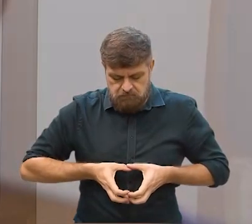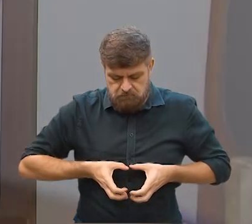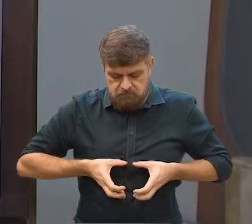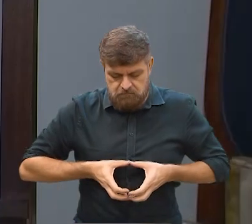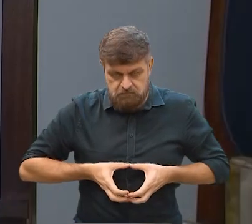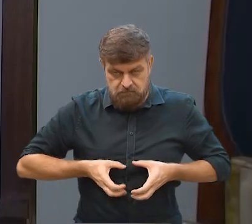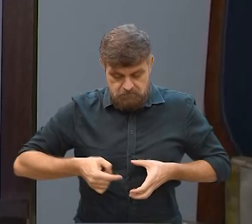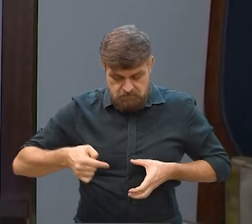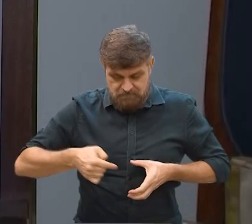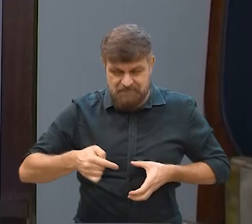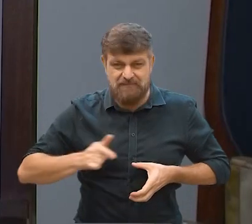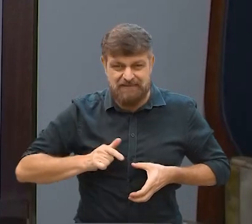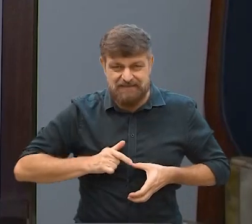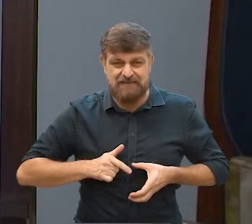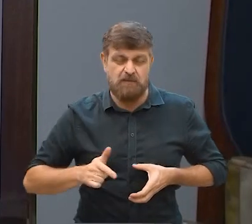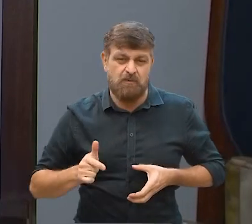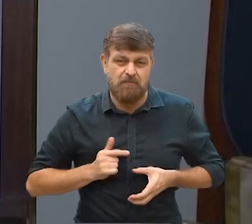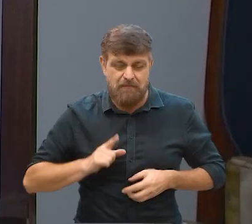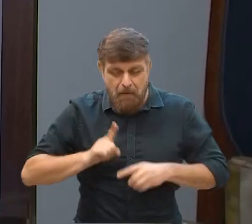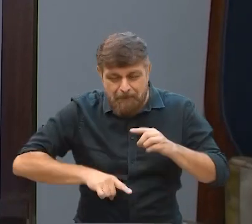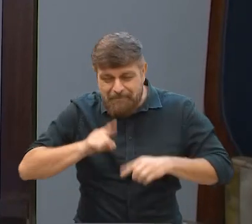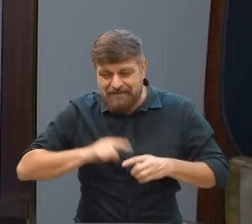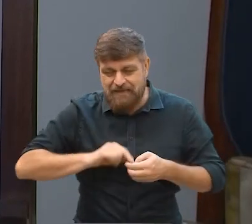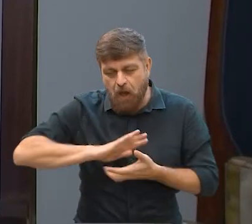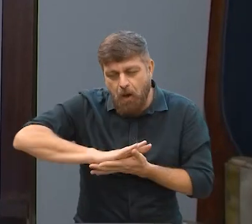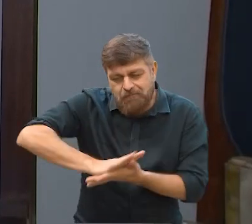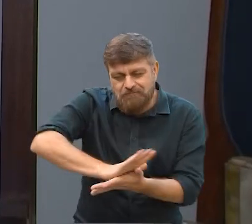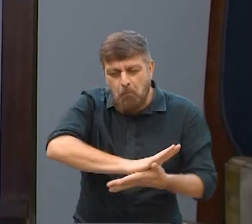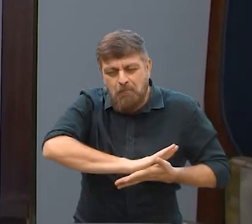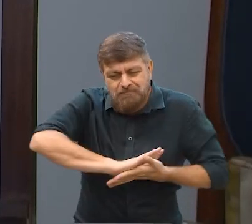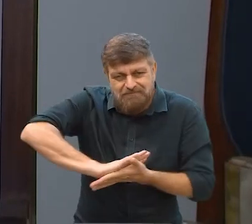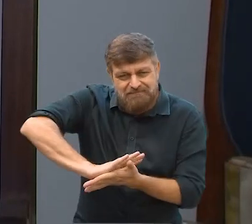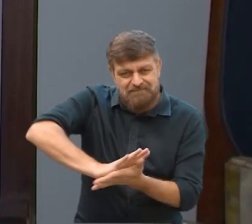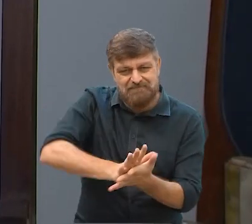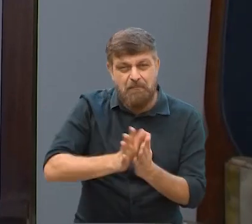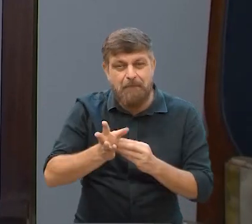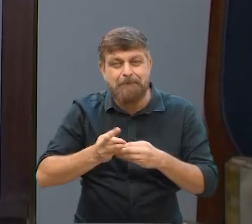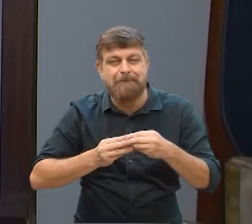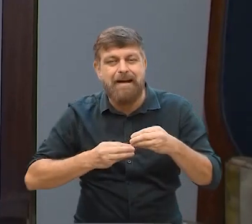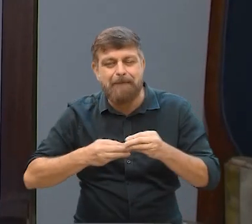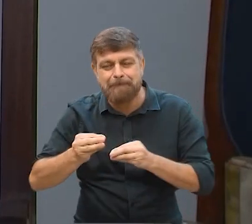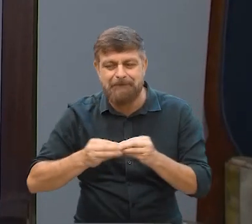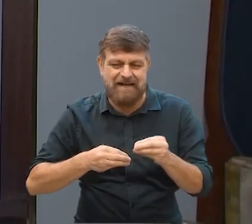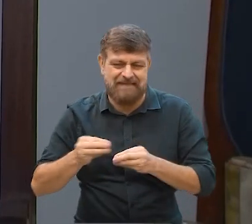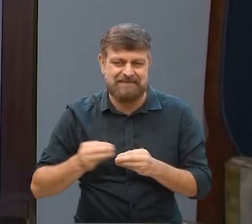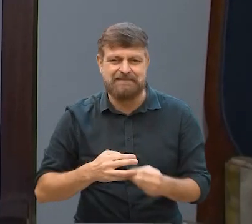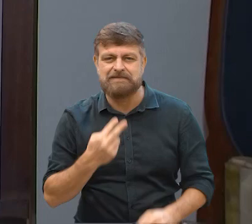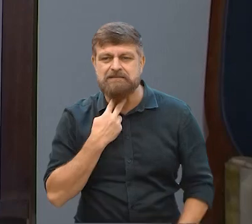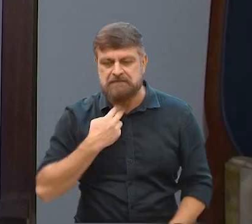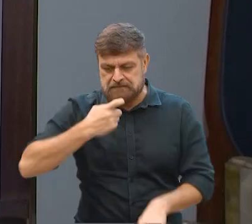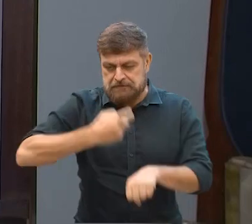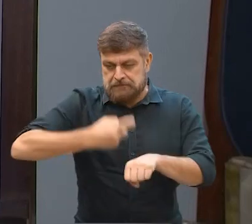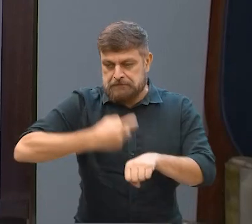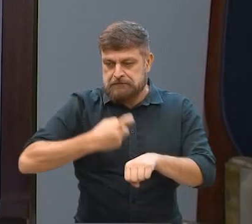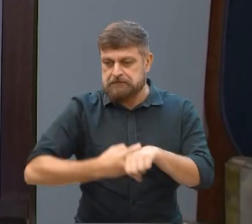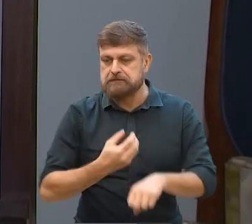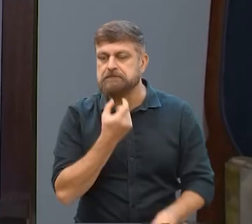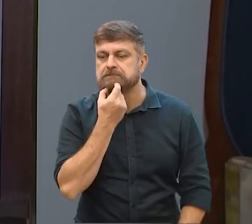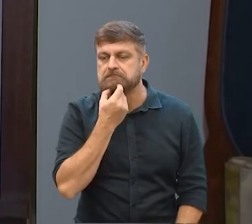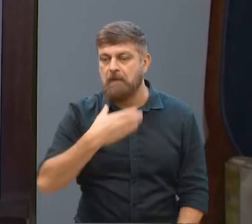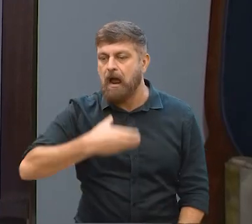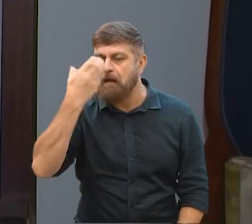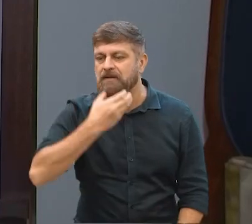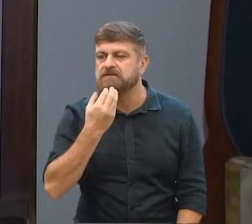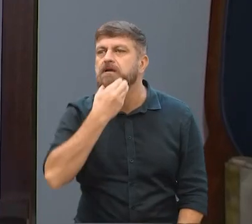pelo esôfago, oferecer uma massa, alguma coisa. É como se você, em vez de comer uma maçã, por